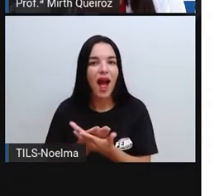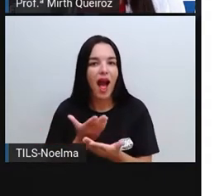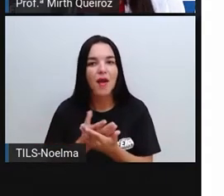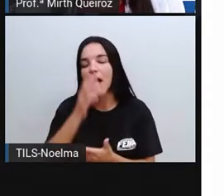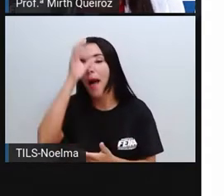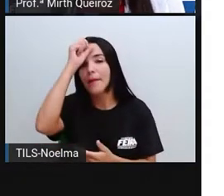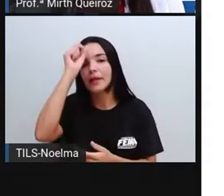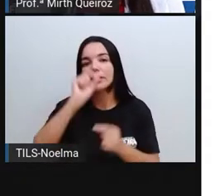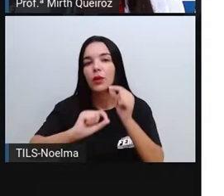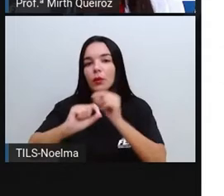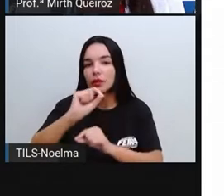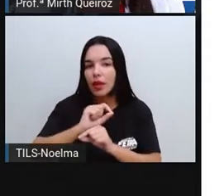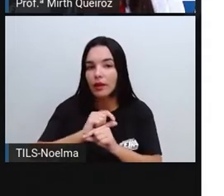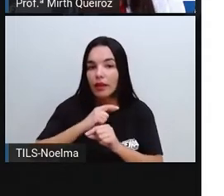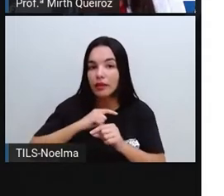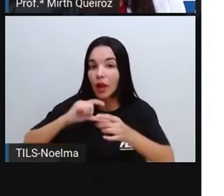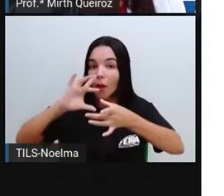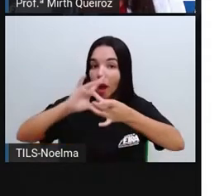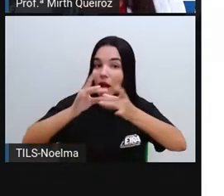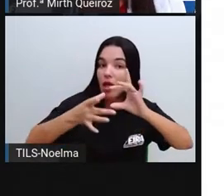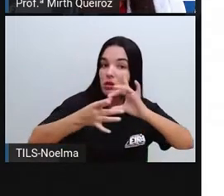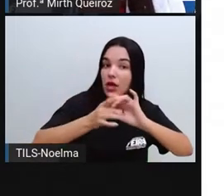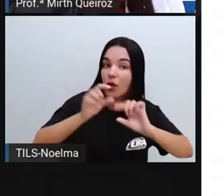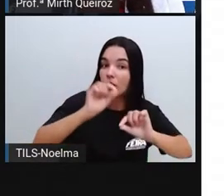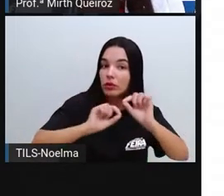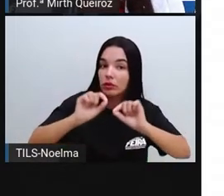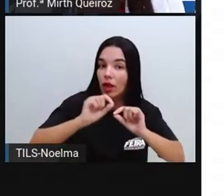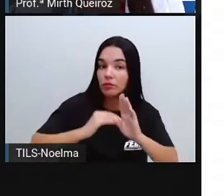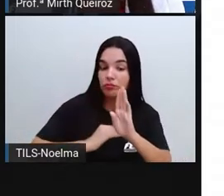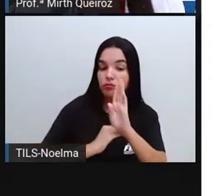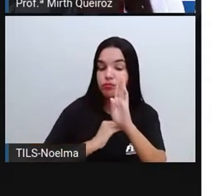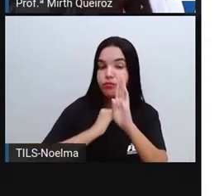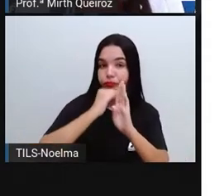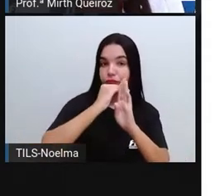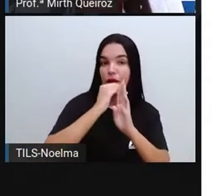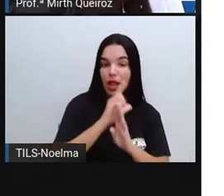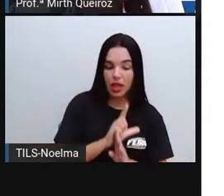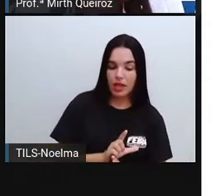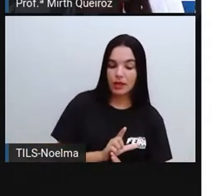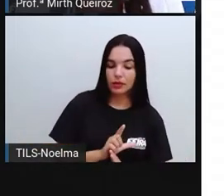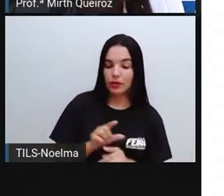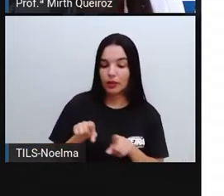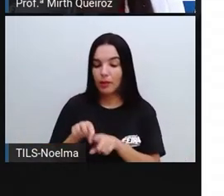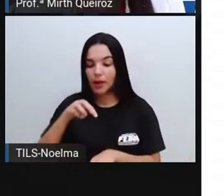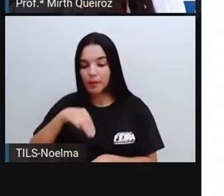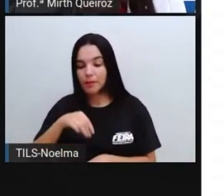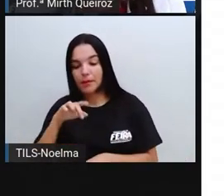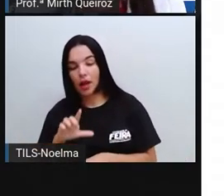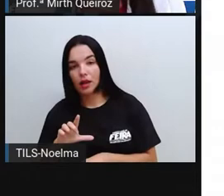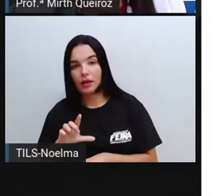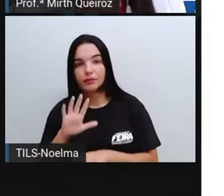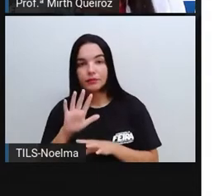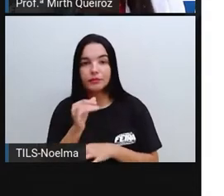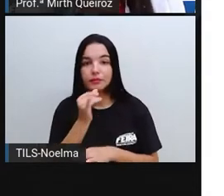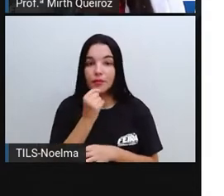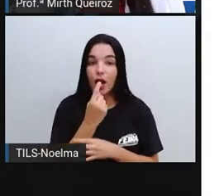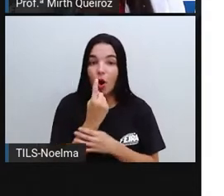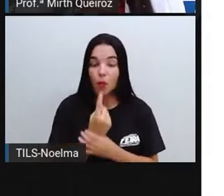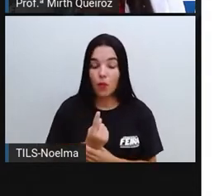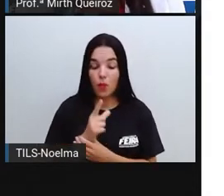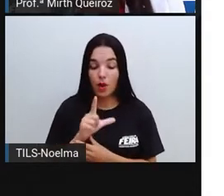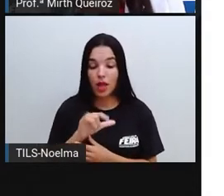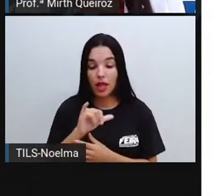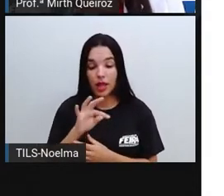aprendeu o que que há uma relação entre as medidas de capacidade litro e mililitro né um ele vai